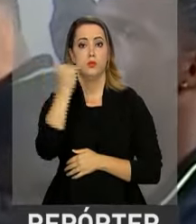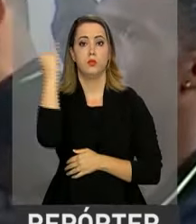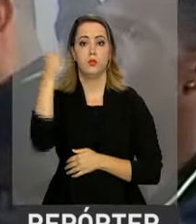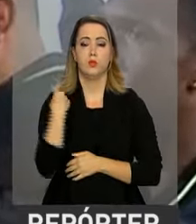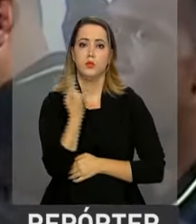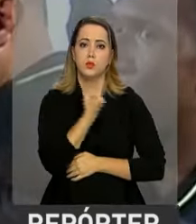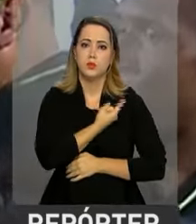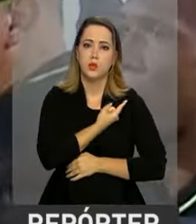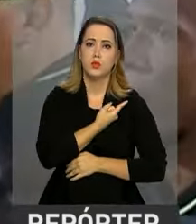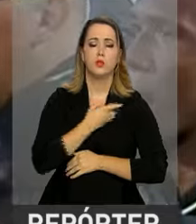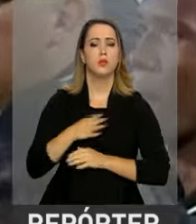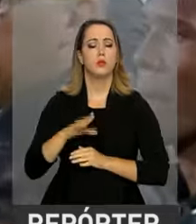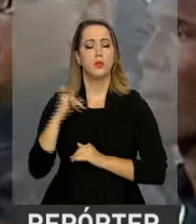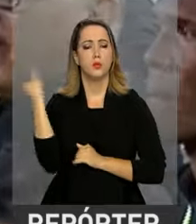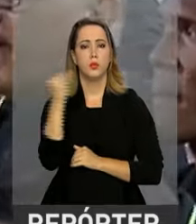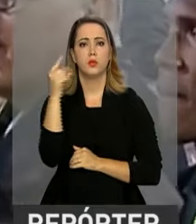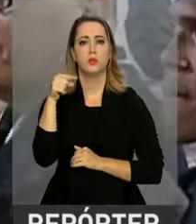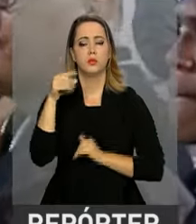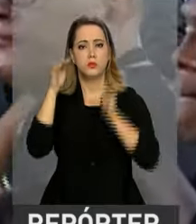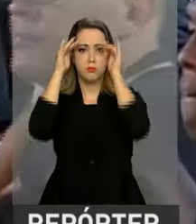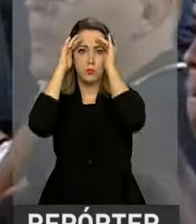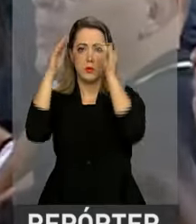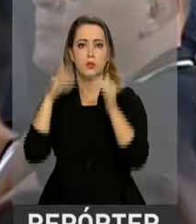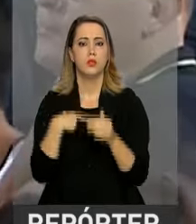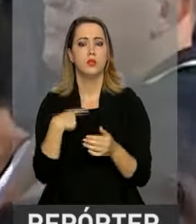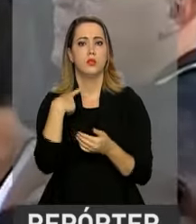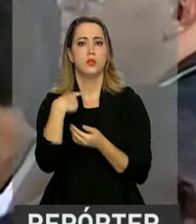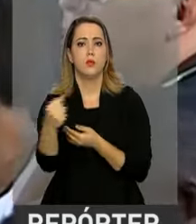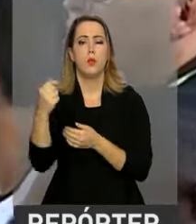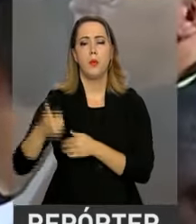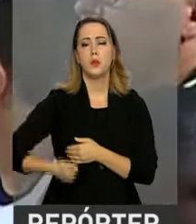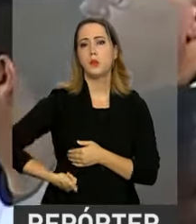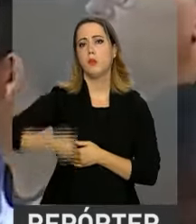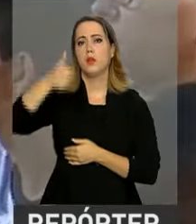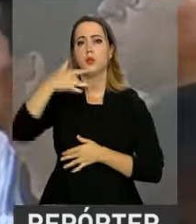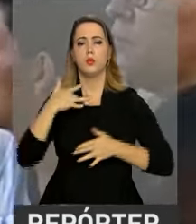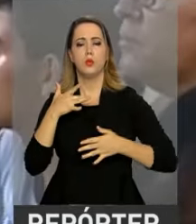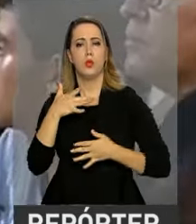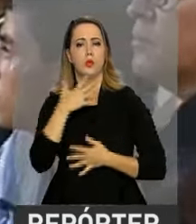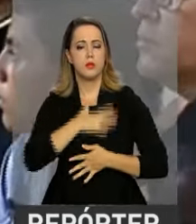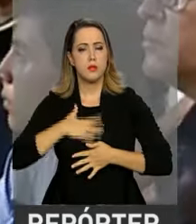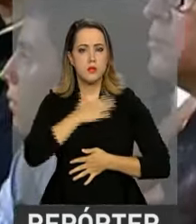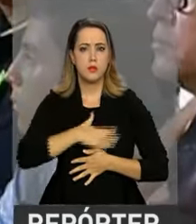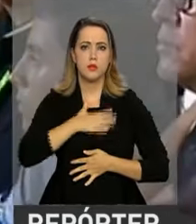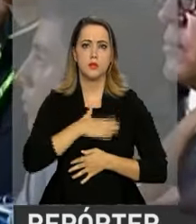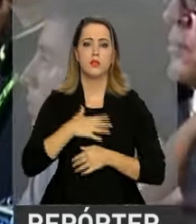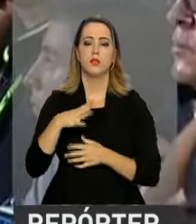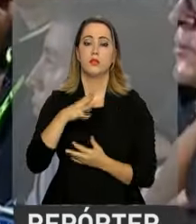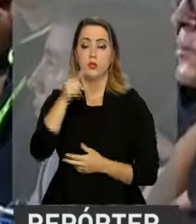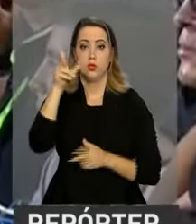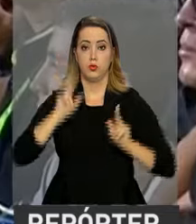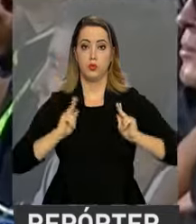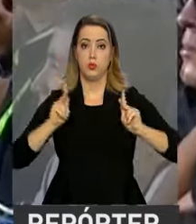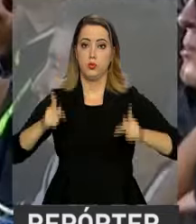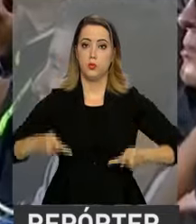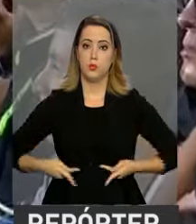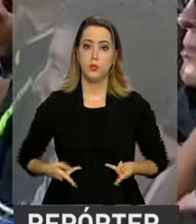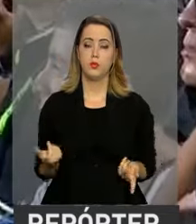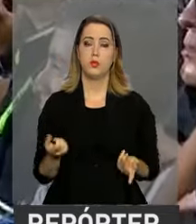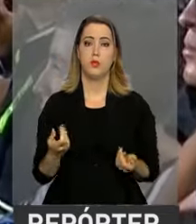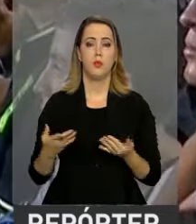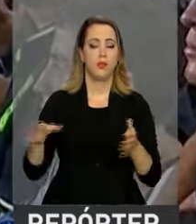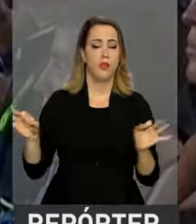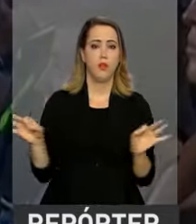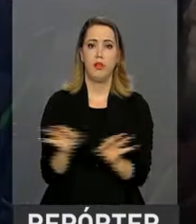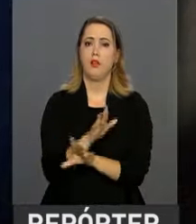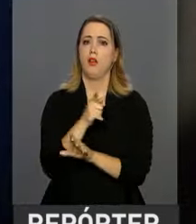da nobreza do deporte como catalisador dos melhores sentimentos humanos, como arma para combater a